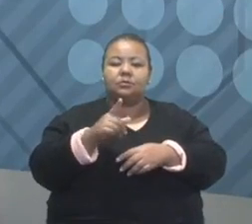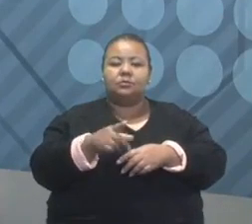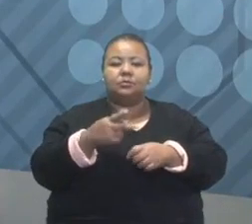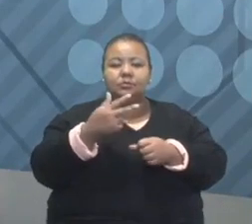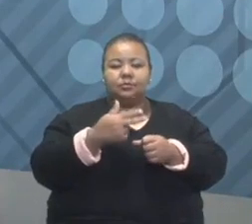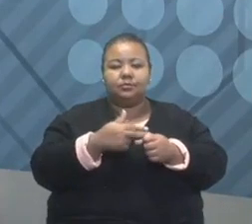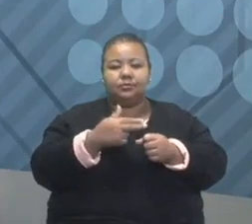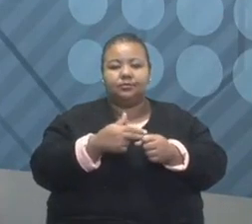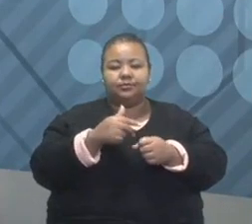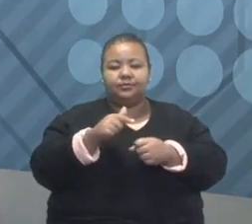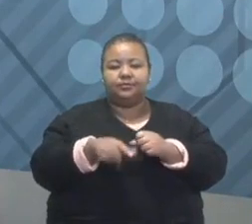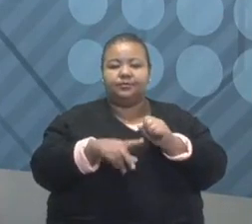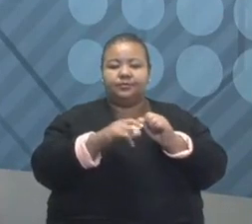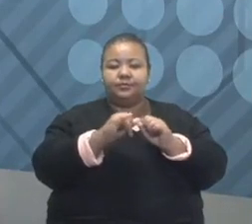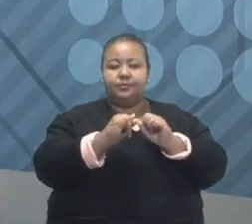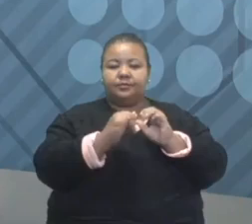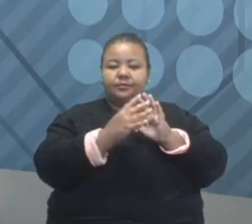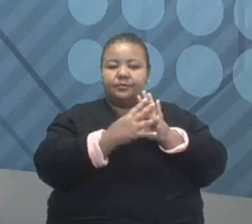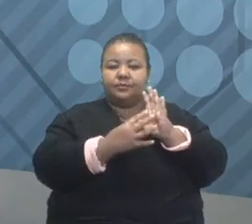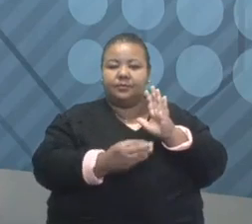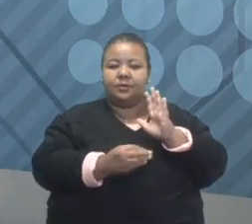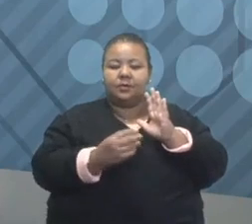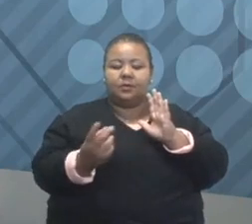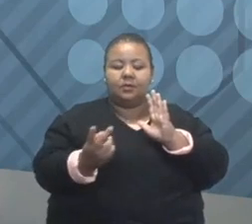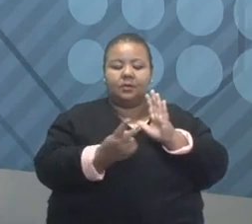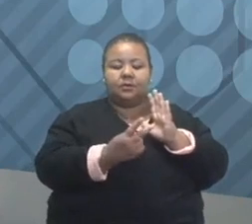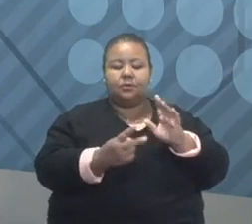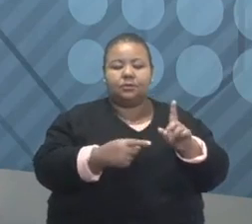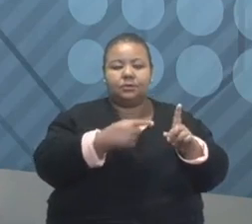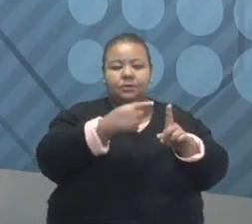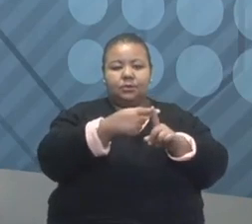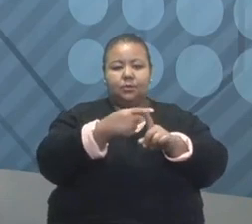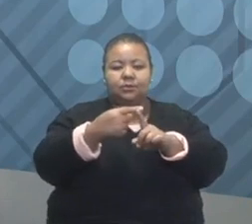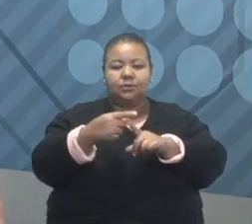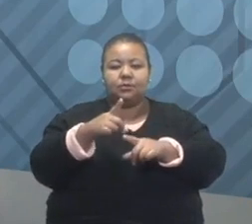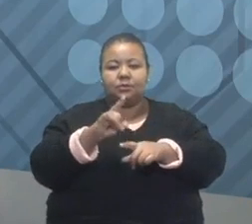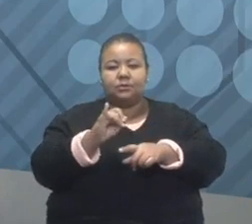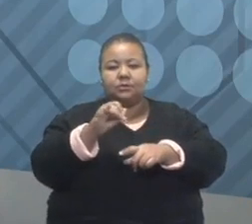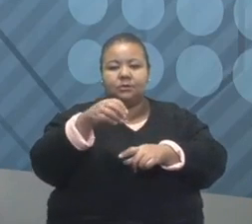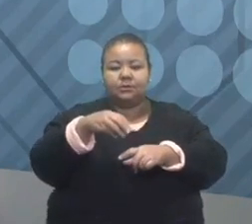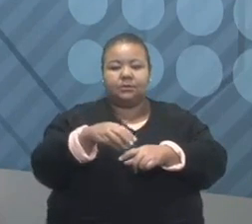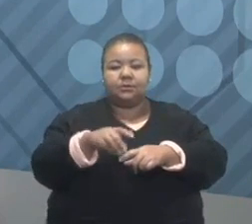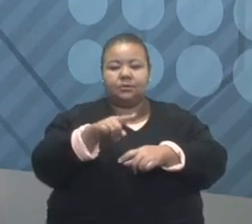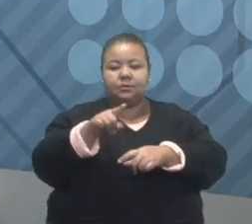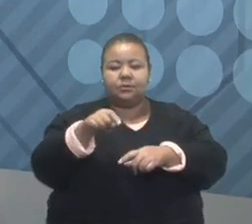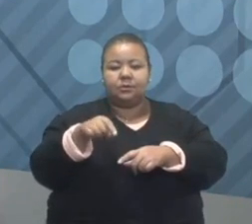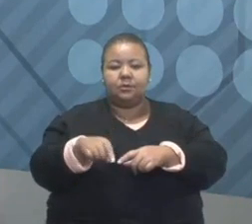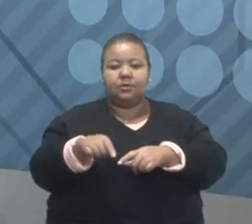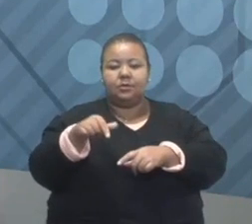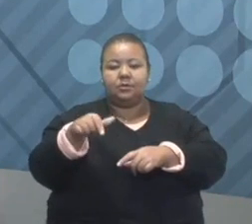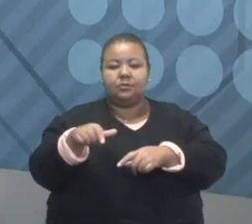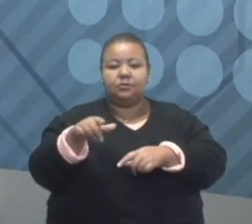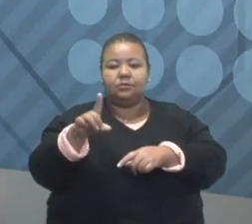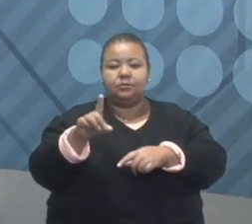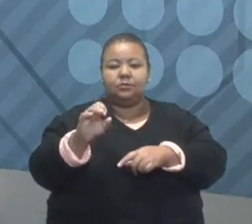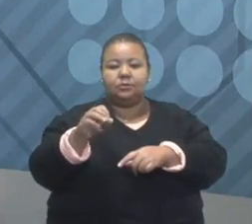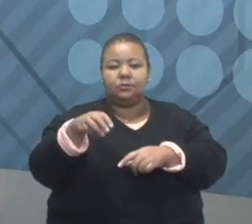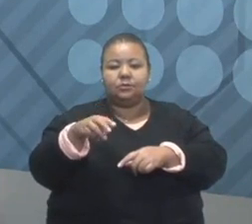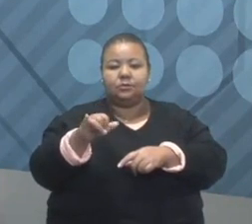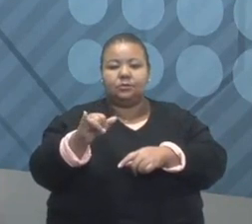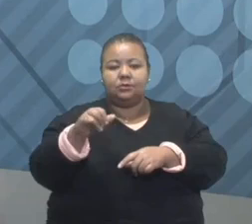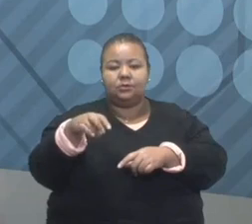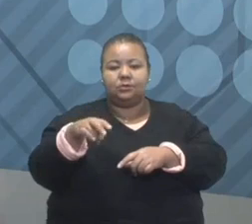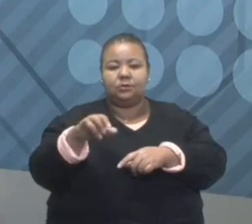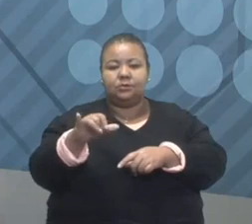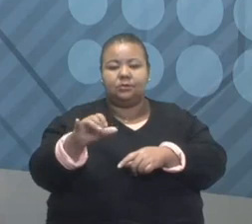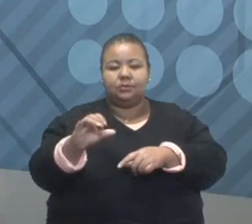núcleo e a imagem, que a soma das dimensões deles é igual à dimensão do nosso domínio, do nosso espaço vetorial